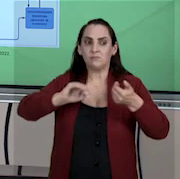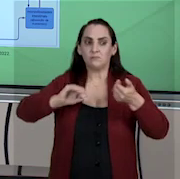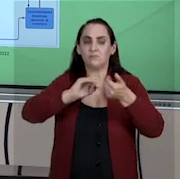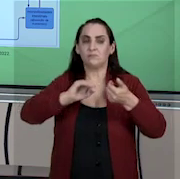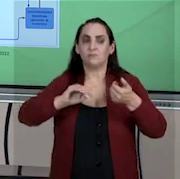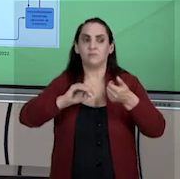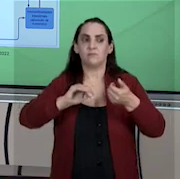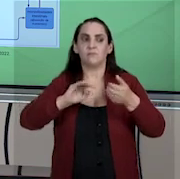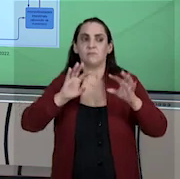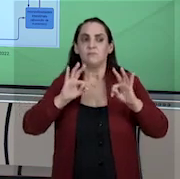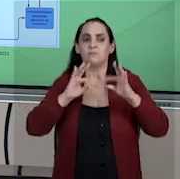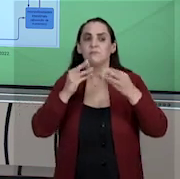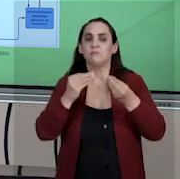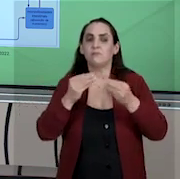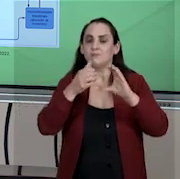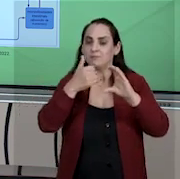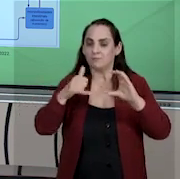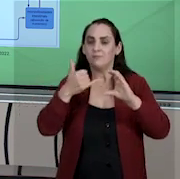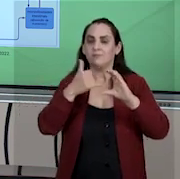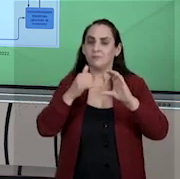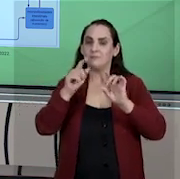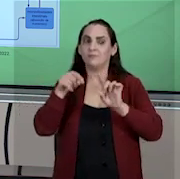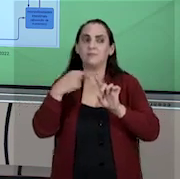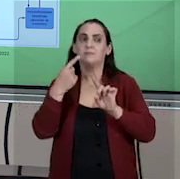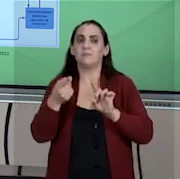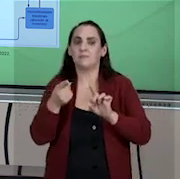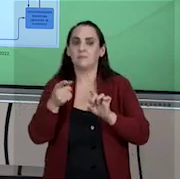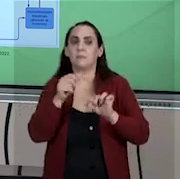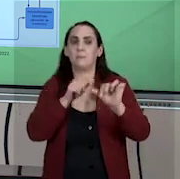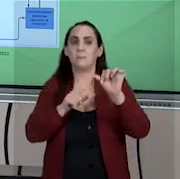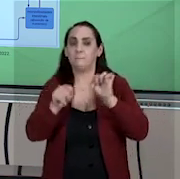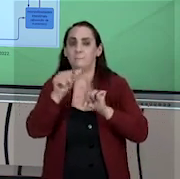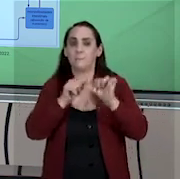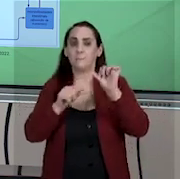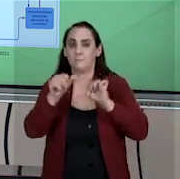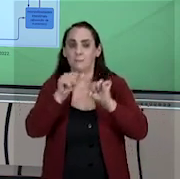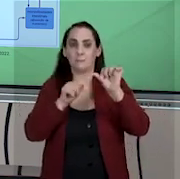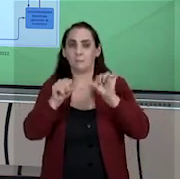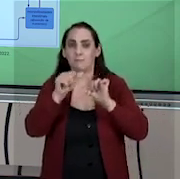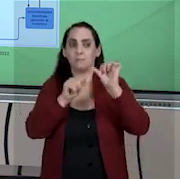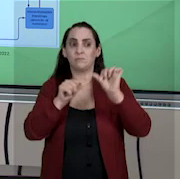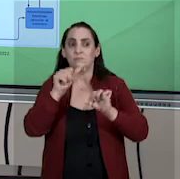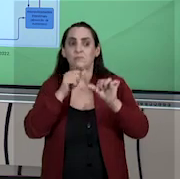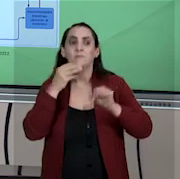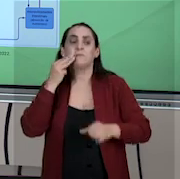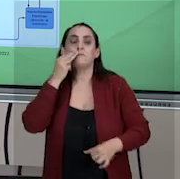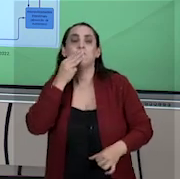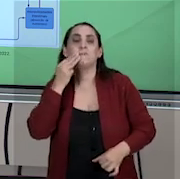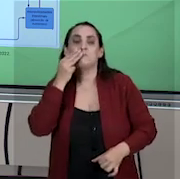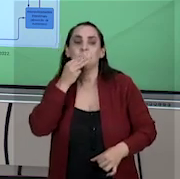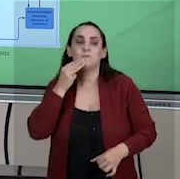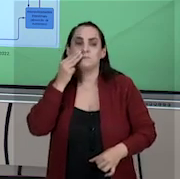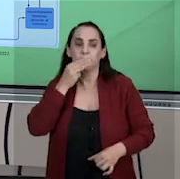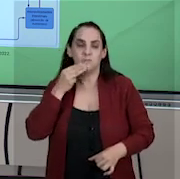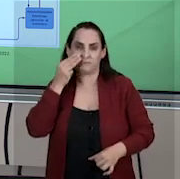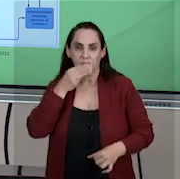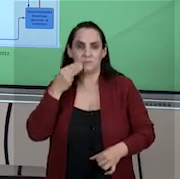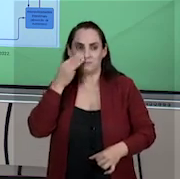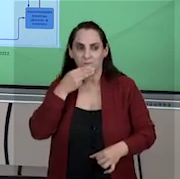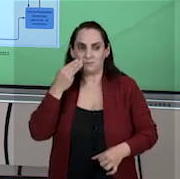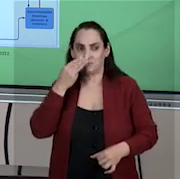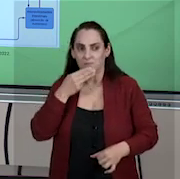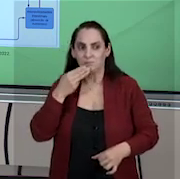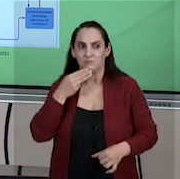E todo carboidrato, gente, no final das contas, ele vai virar no nosso corpo um açúcar, né? Um polissacarídeo